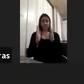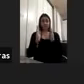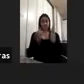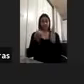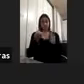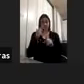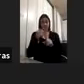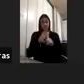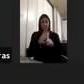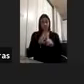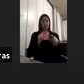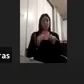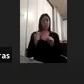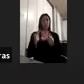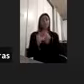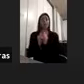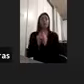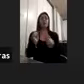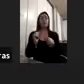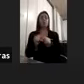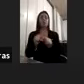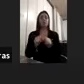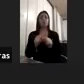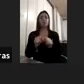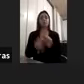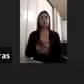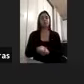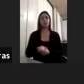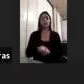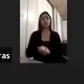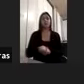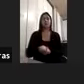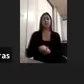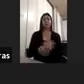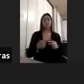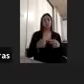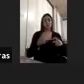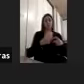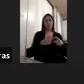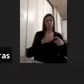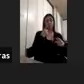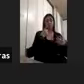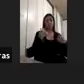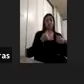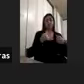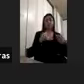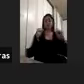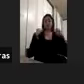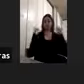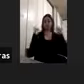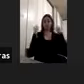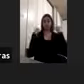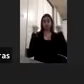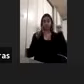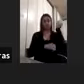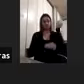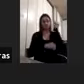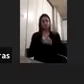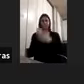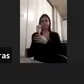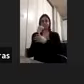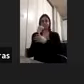pela empresa, que o médico também fez prescrita para ele fazer é fisioterapia, né? Fisioterapia, só que foi passado passo